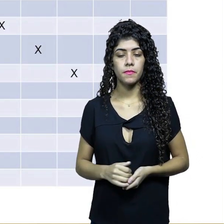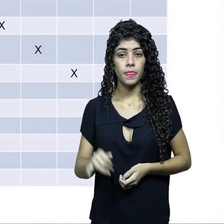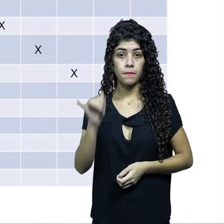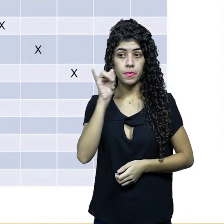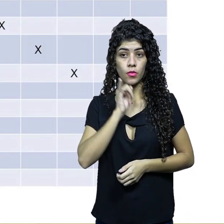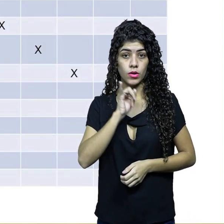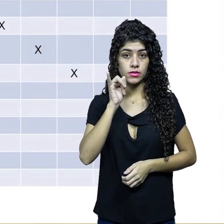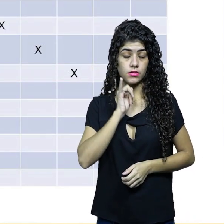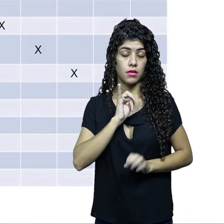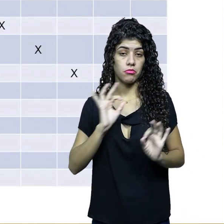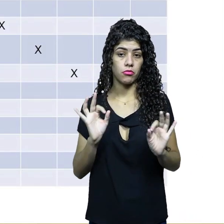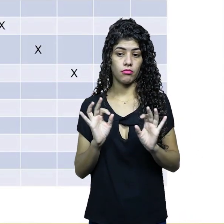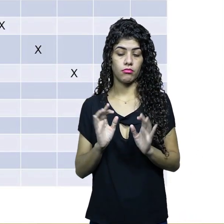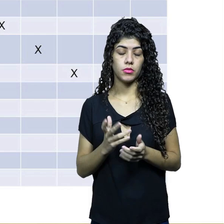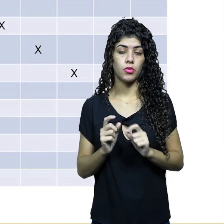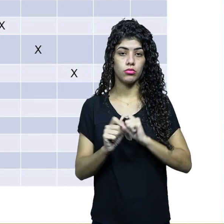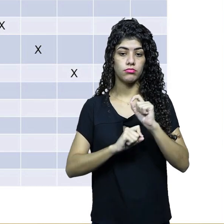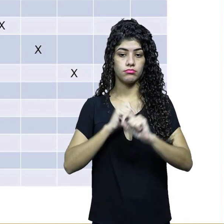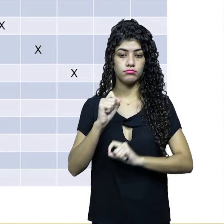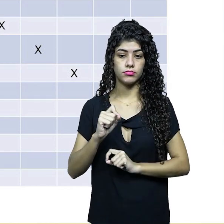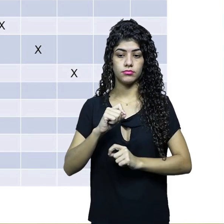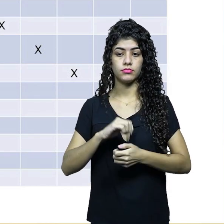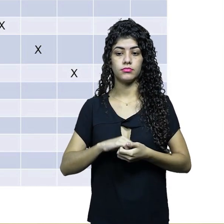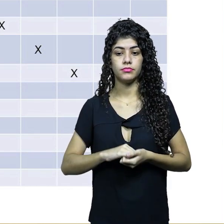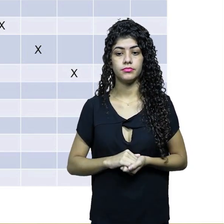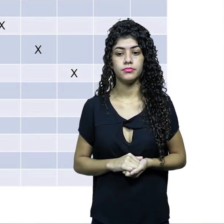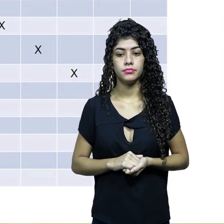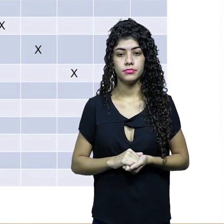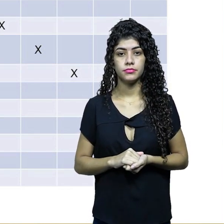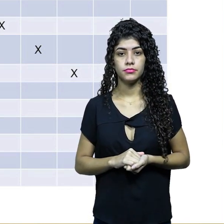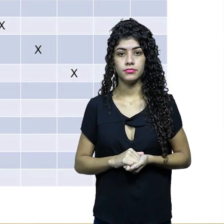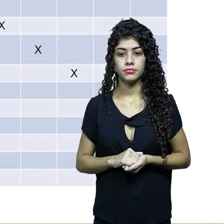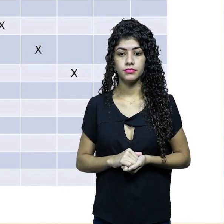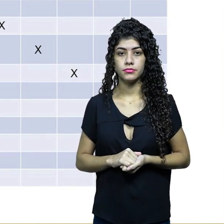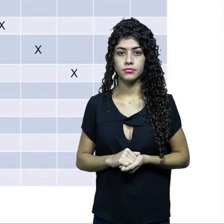Um exemplo de um cronograma físico, em grandes itens também.